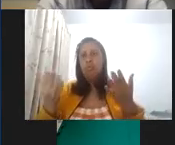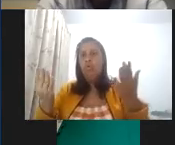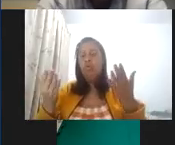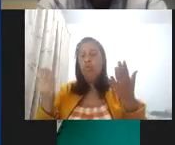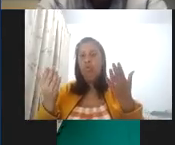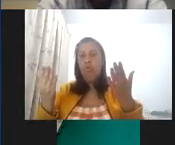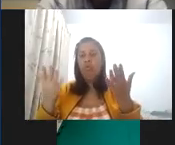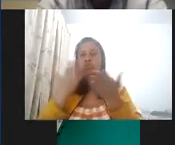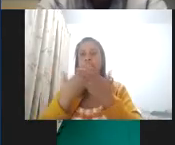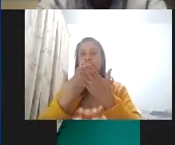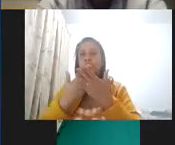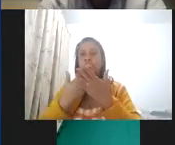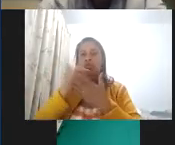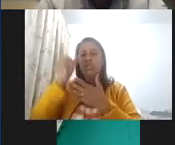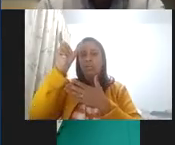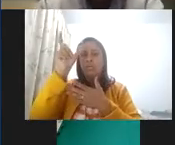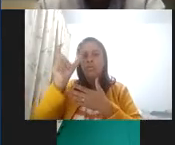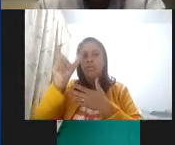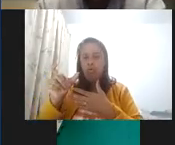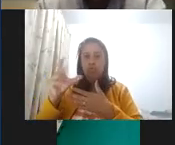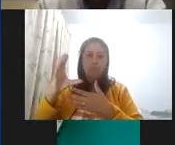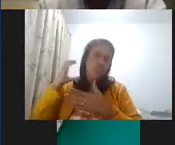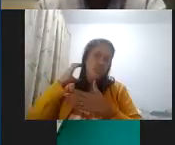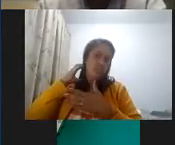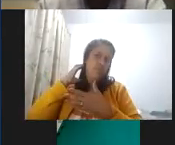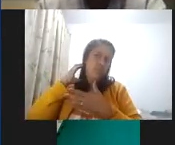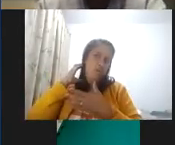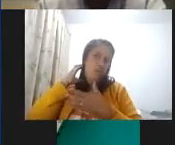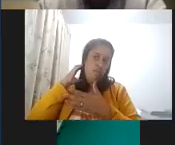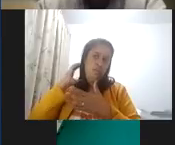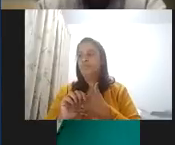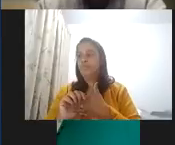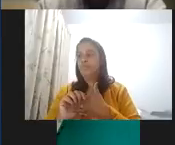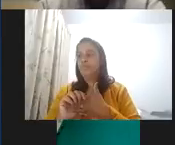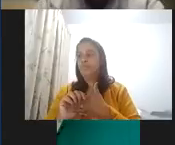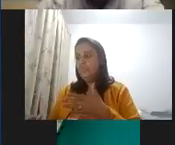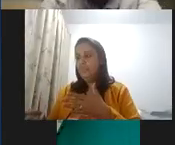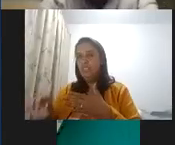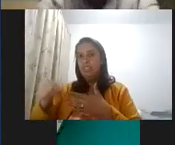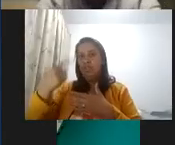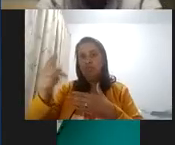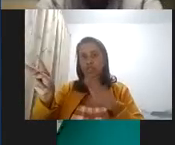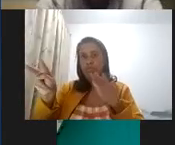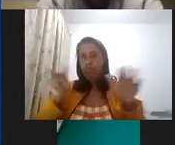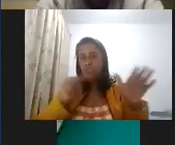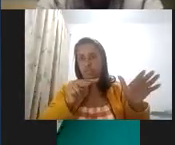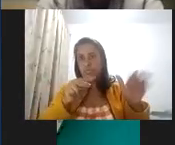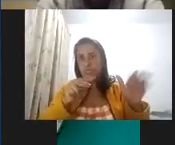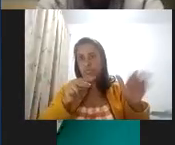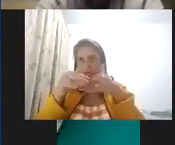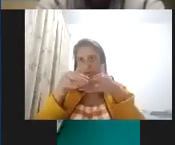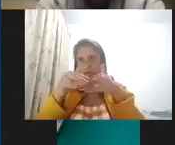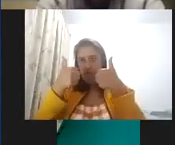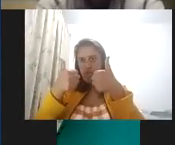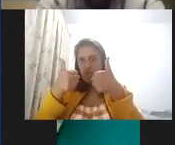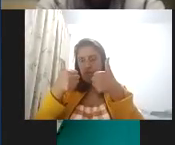cervical, tá? Que é o que ficou faltando, né? E aí, próxima semana, nós vamos fazer a nossa prova, tá? Nossa prova vai